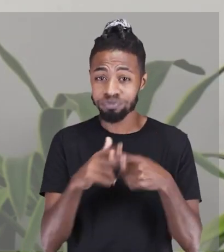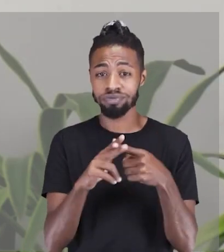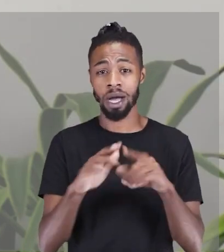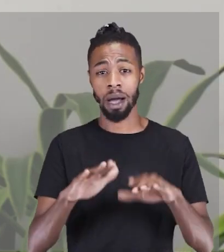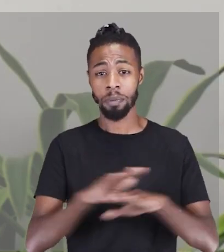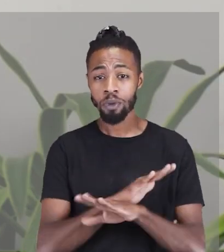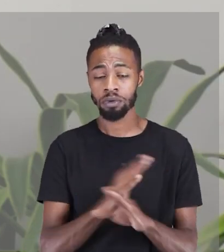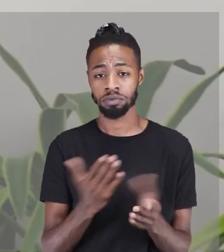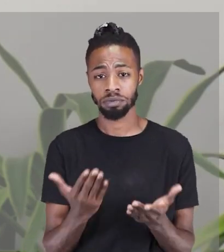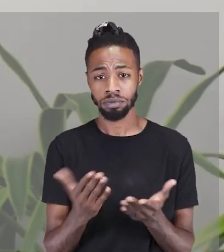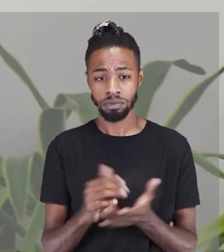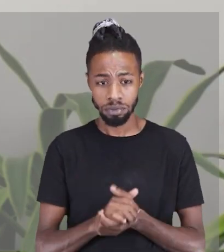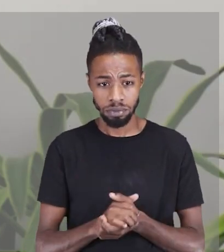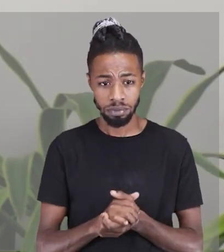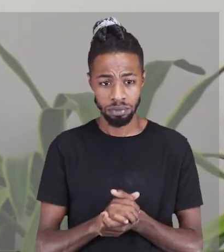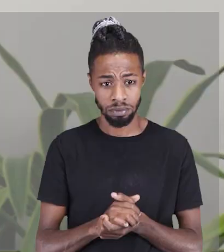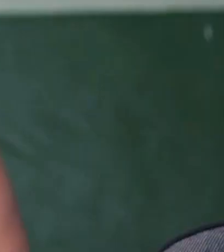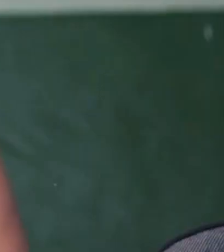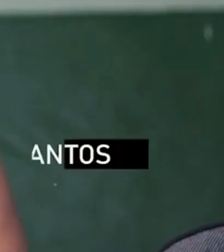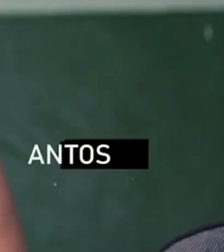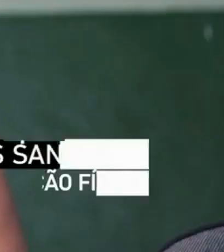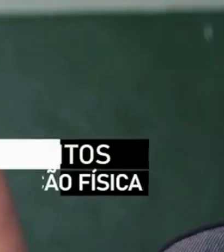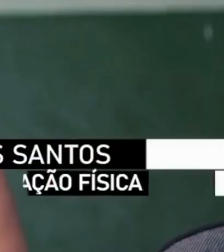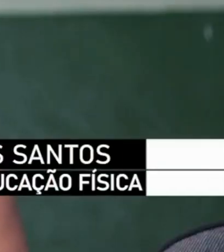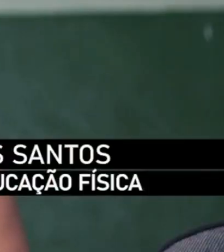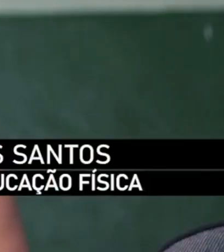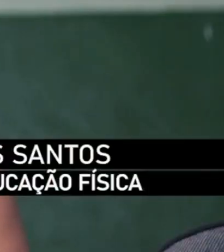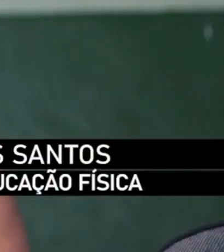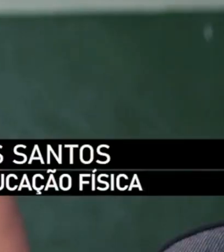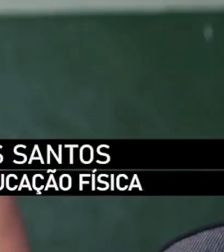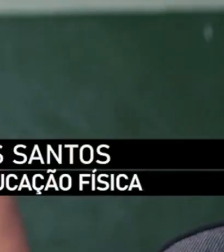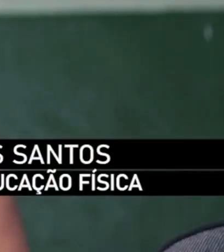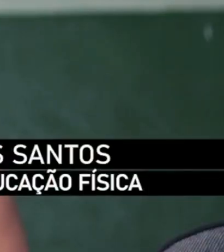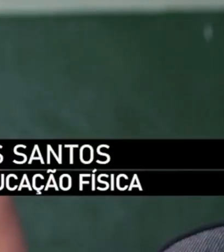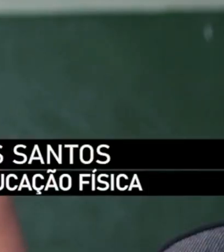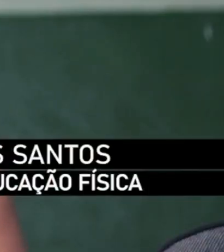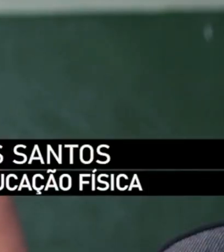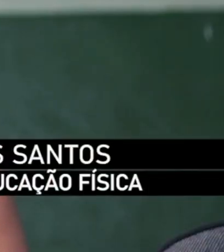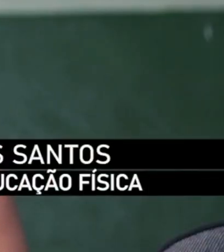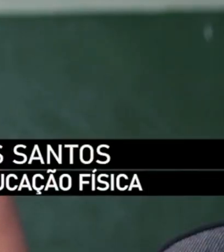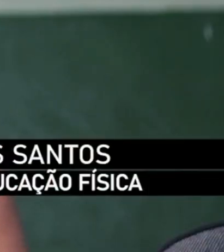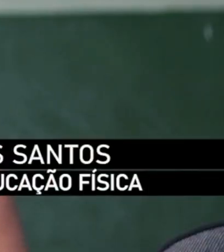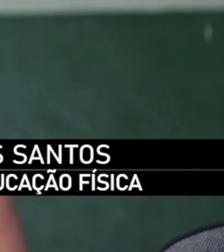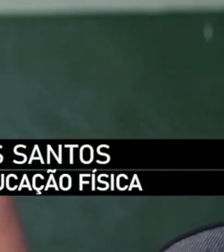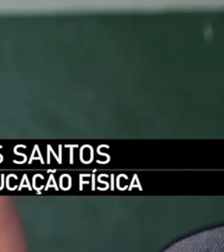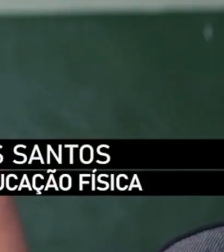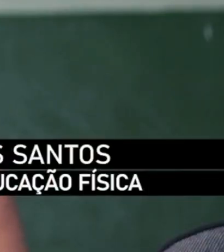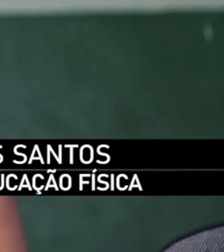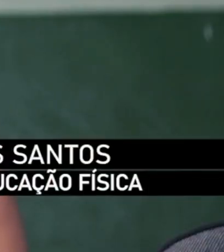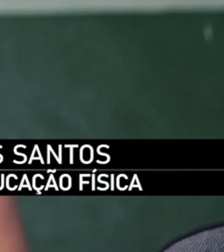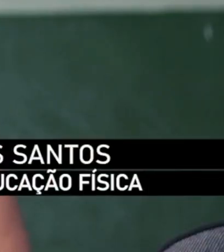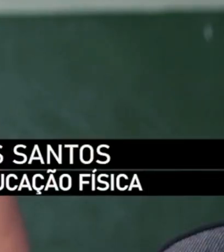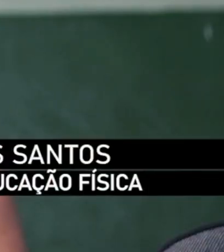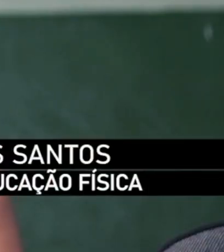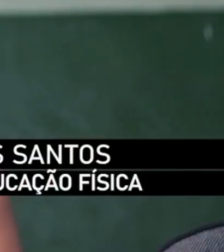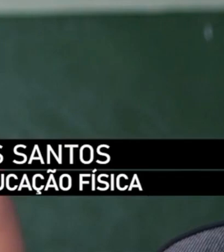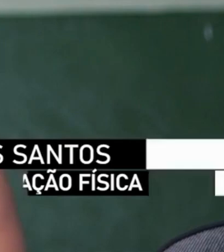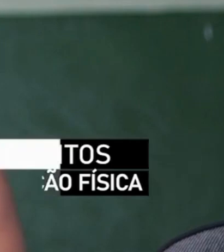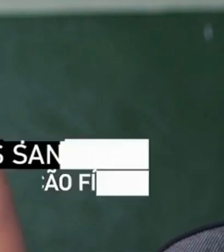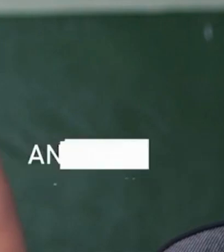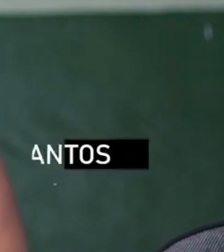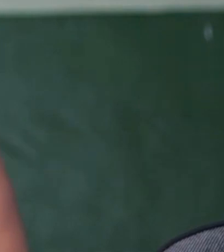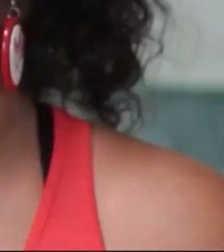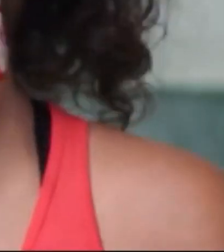gente atacar adequadamente esse problema. Sou ameaçada por aluno, sou ameaçada por par de aluno, por eu estar tentando fazer